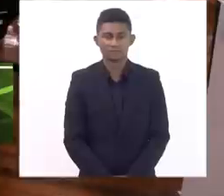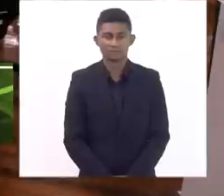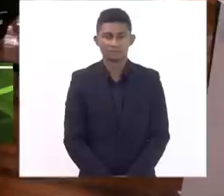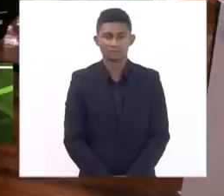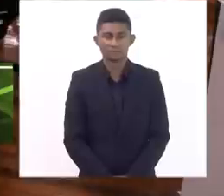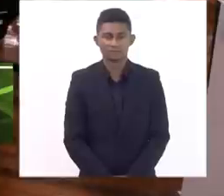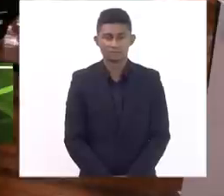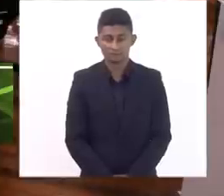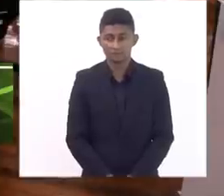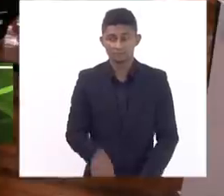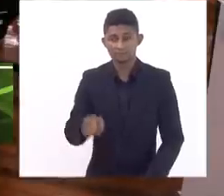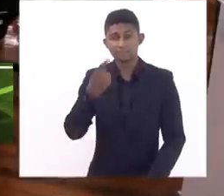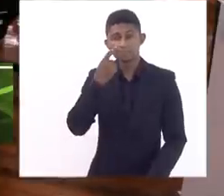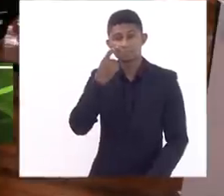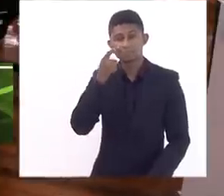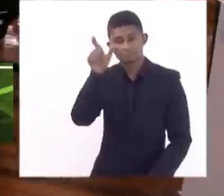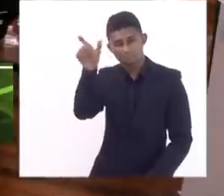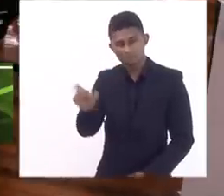Deixa ele consultar o secretário.